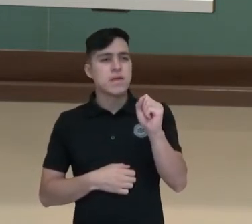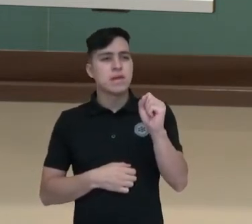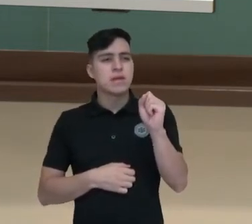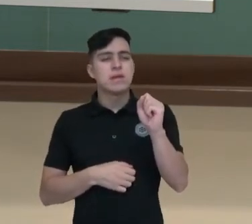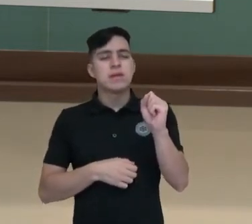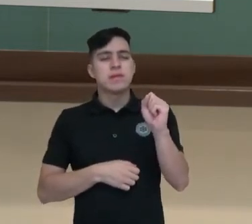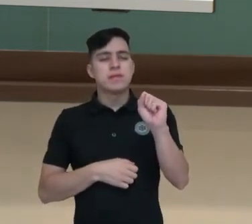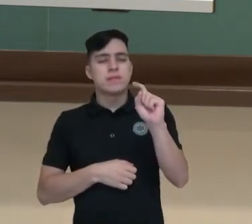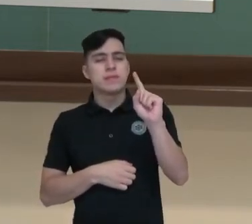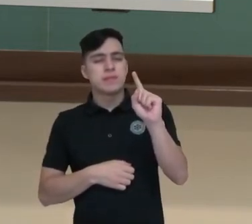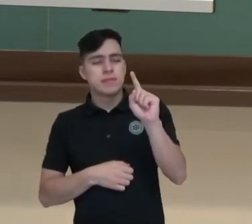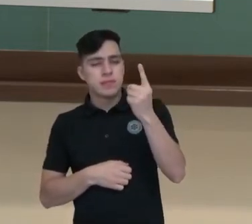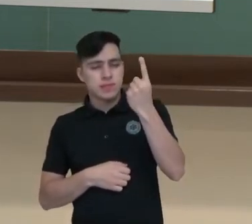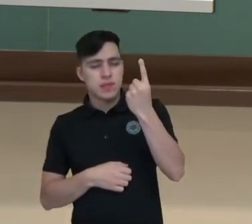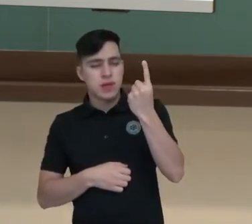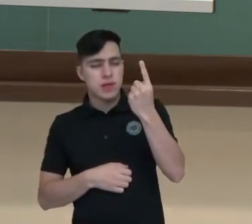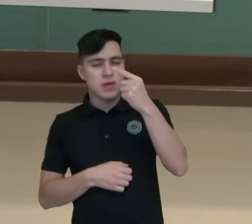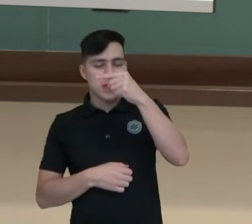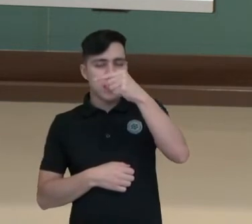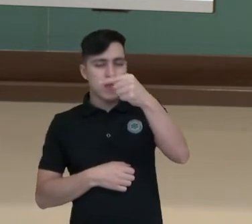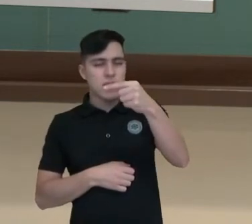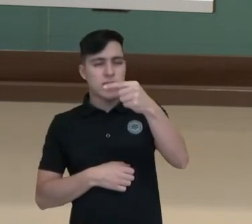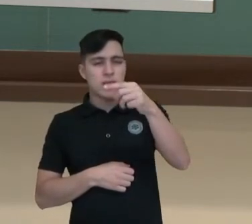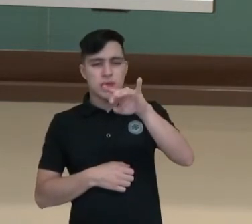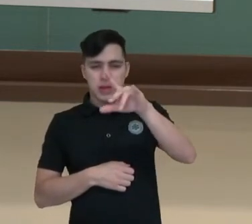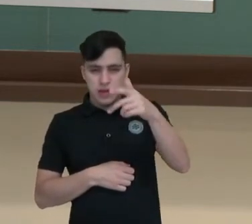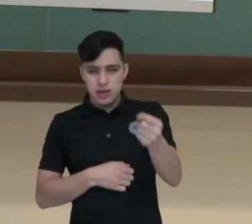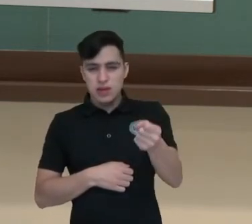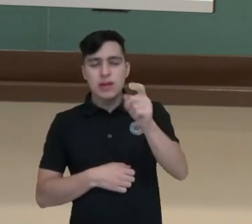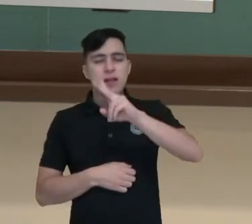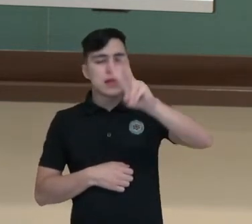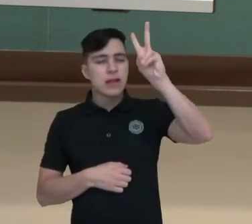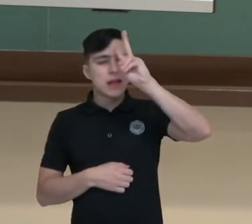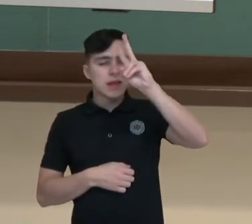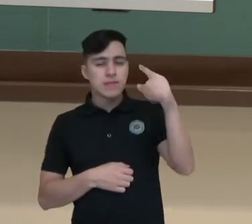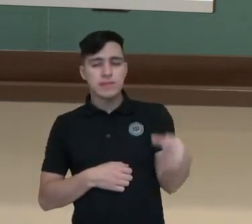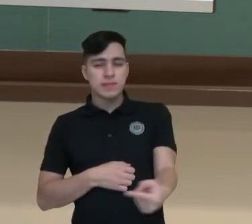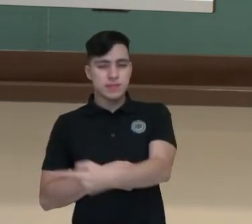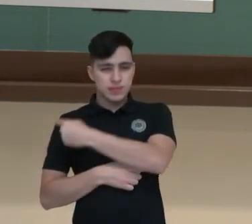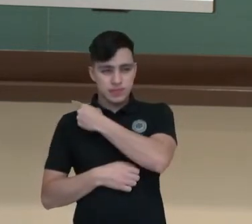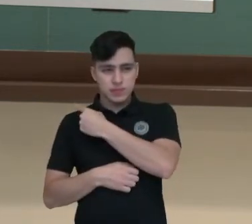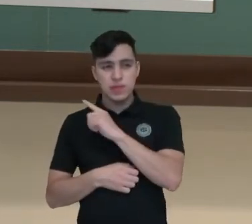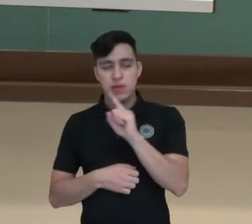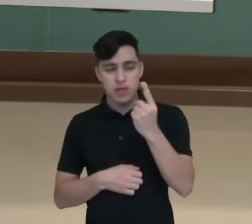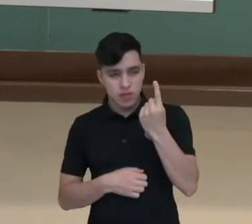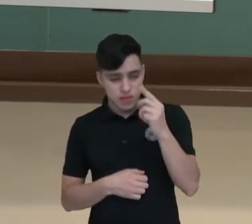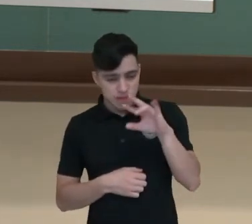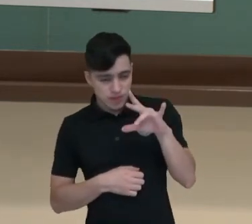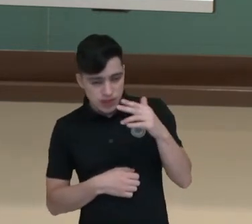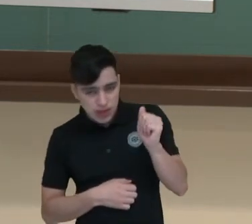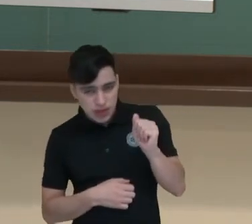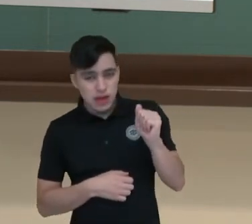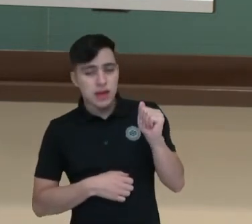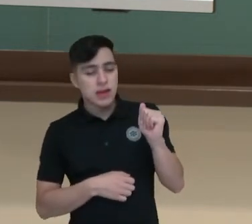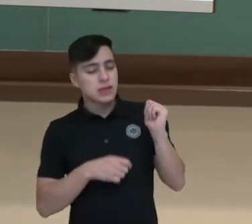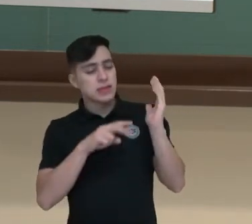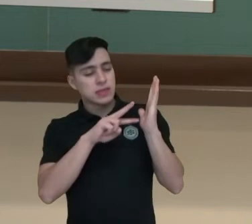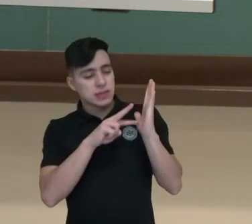ó, 1/2 de milha. Aí, lembrem, pessoal, aqui, ó, uma milha equivale